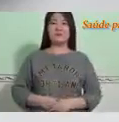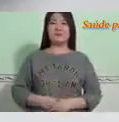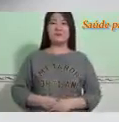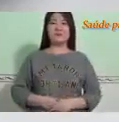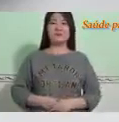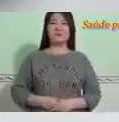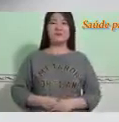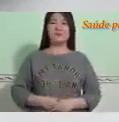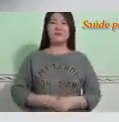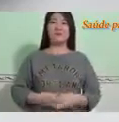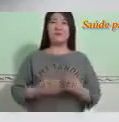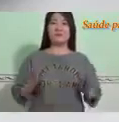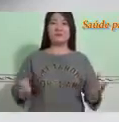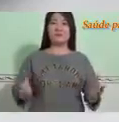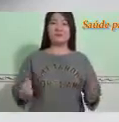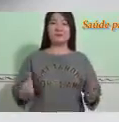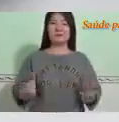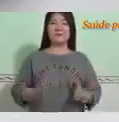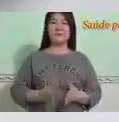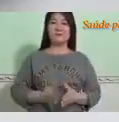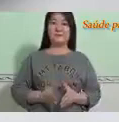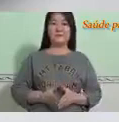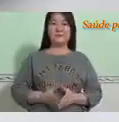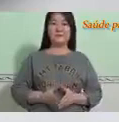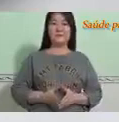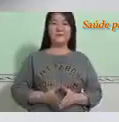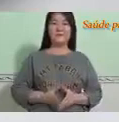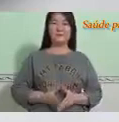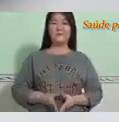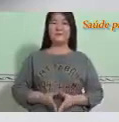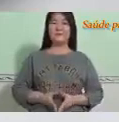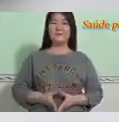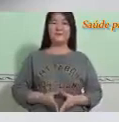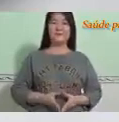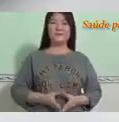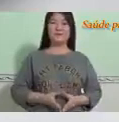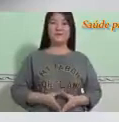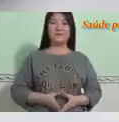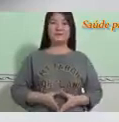2. Coronavírus 2. O que é vírgula